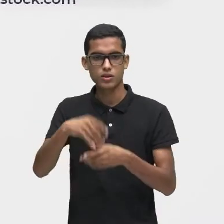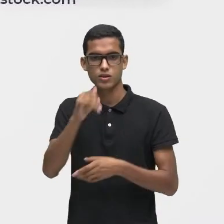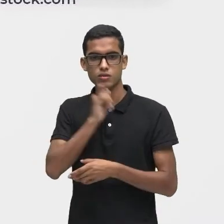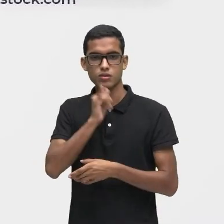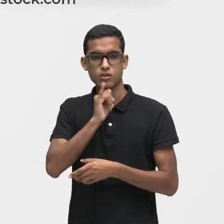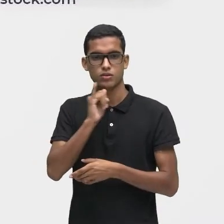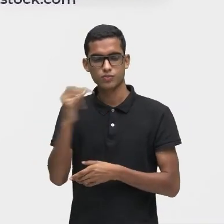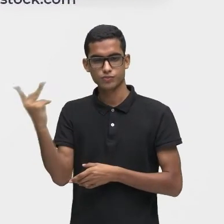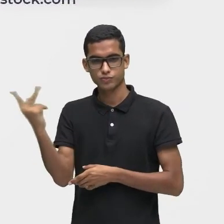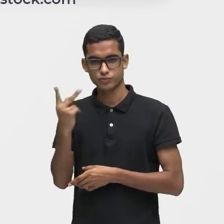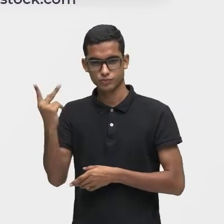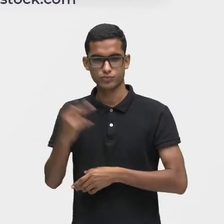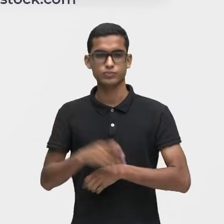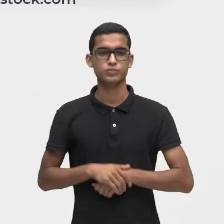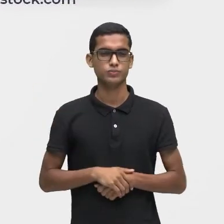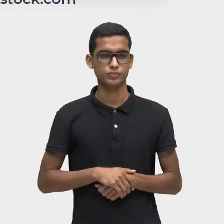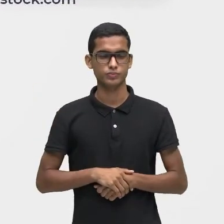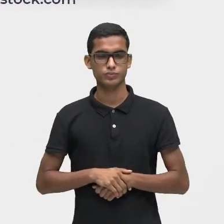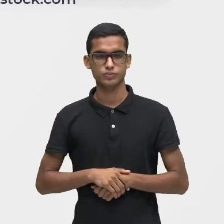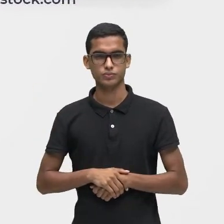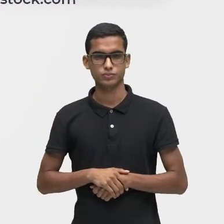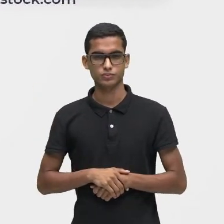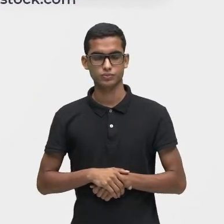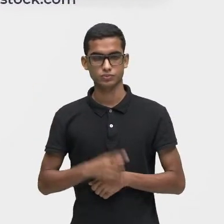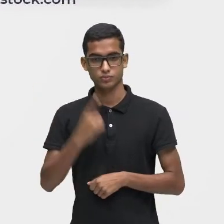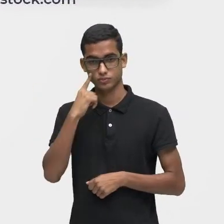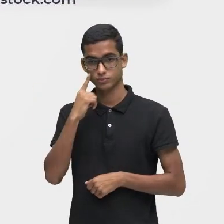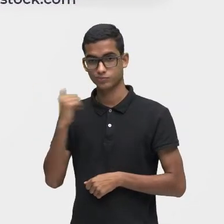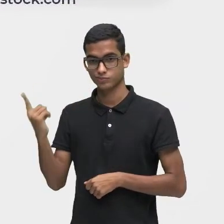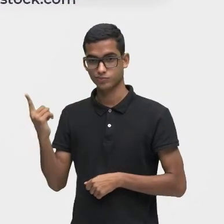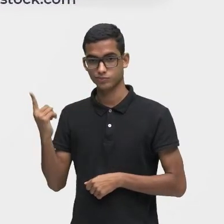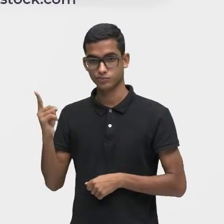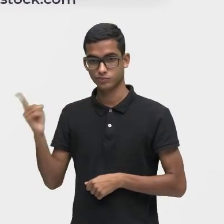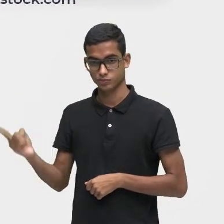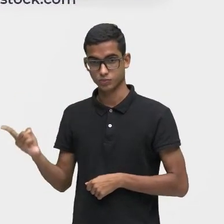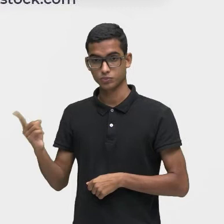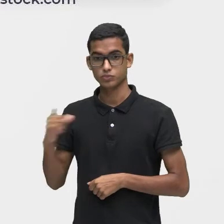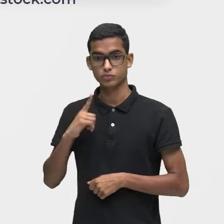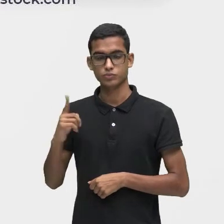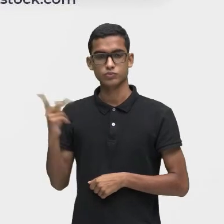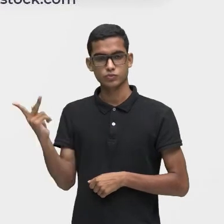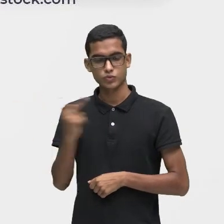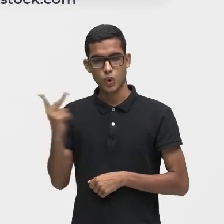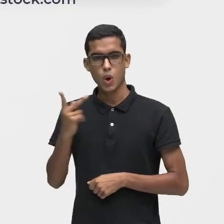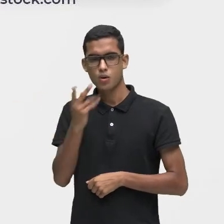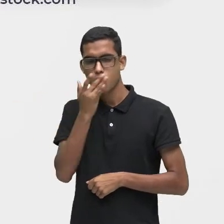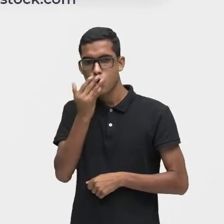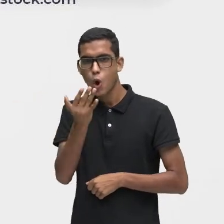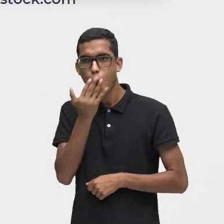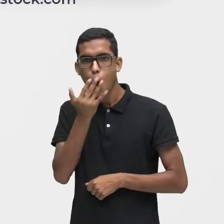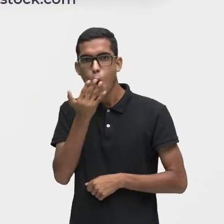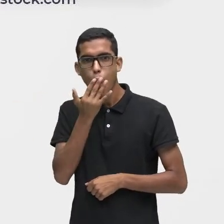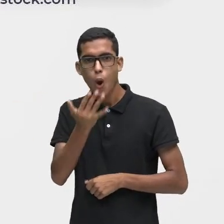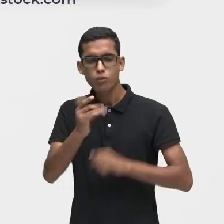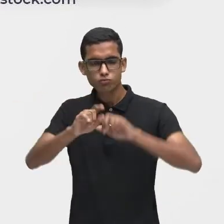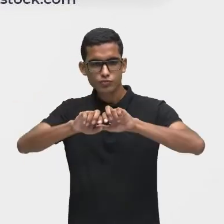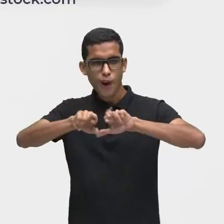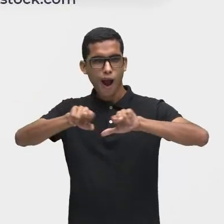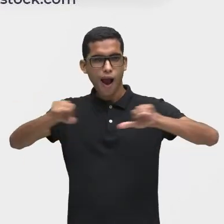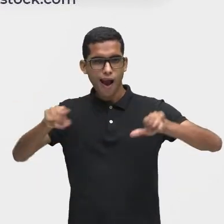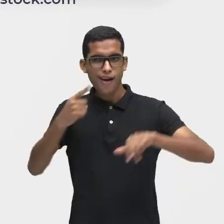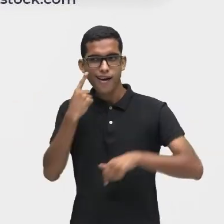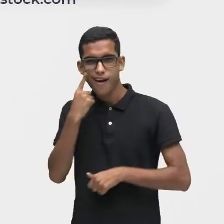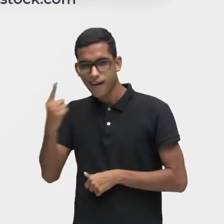grafites. Então, aí vocês podem ver 2 grafites bastante coloridos, certo? Que é uma arte que é pintada